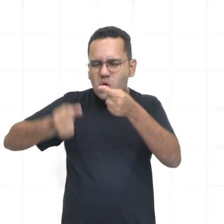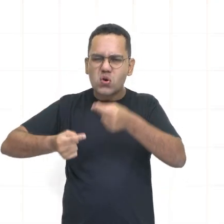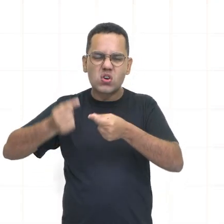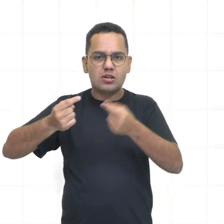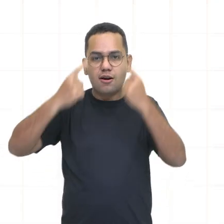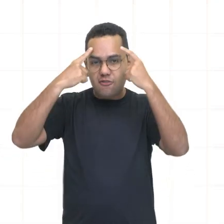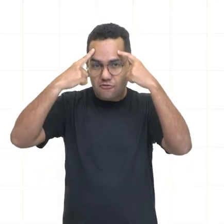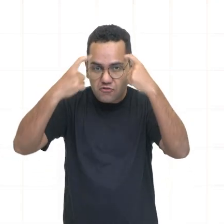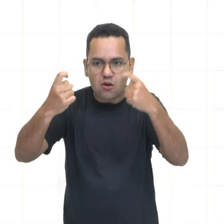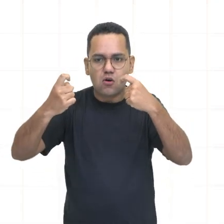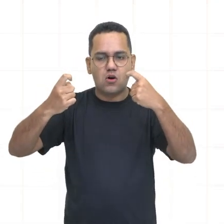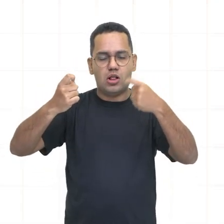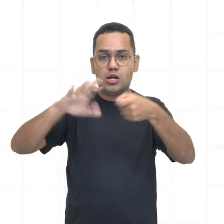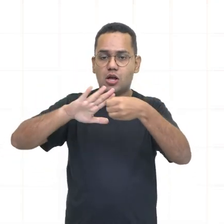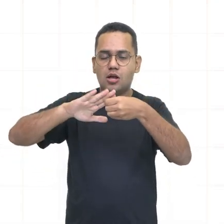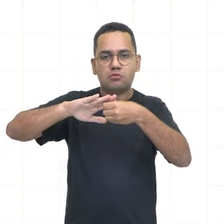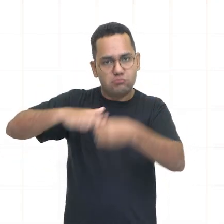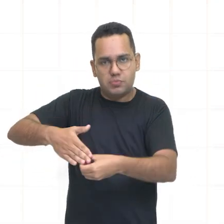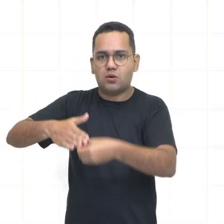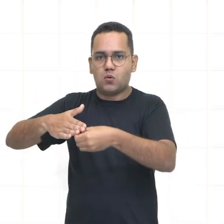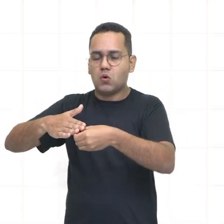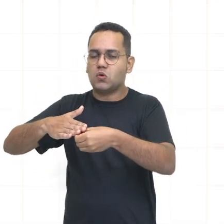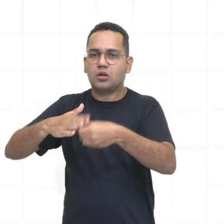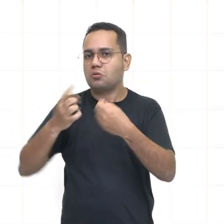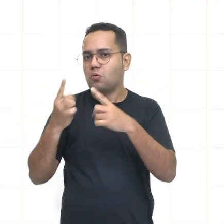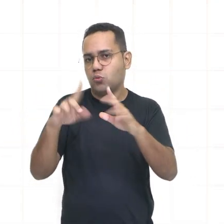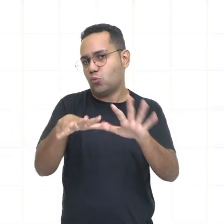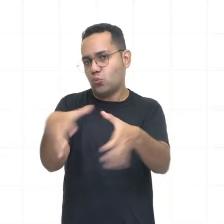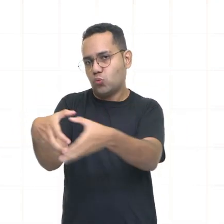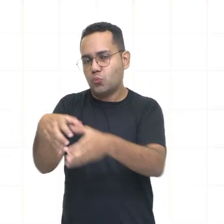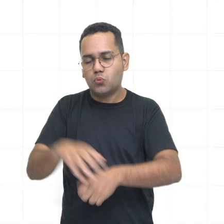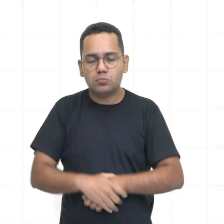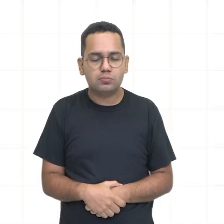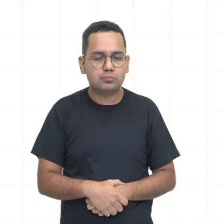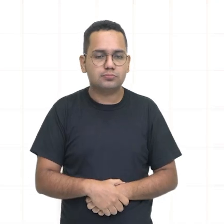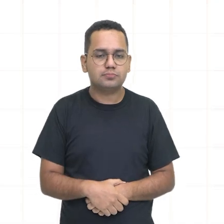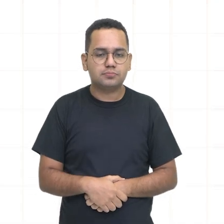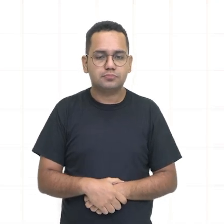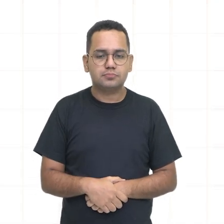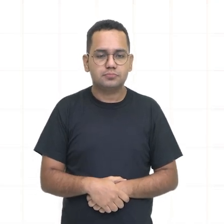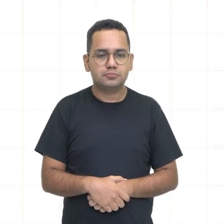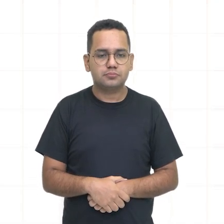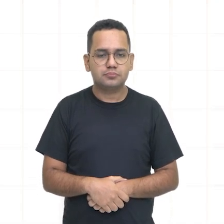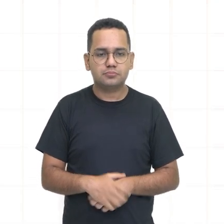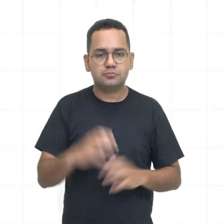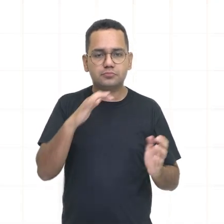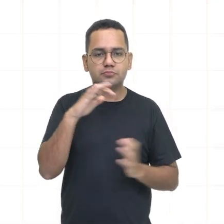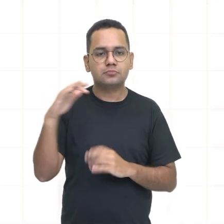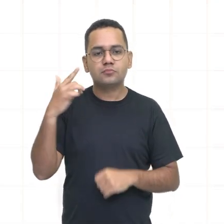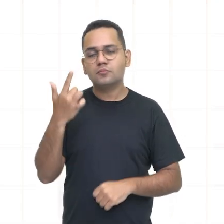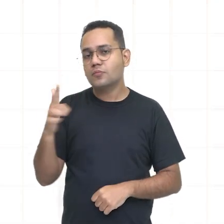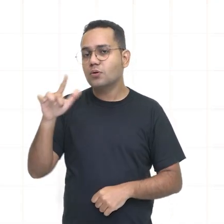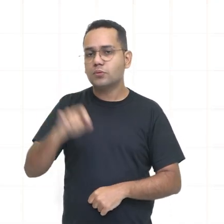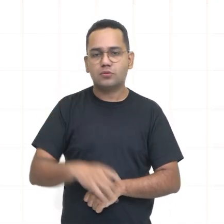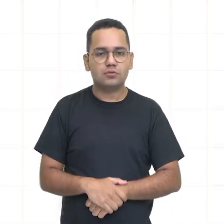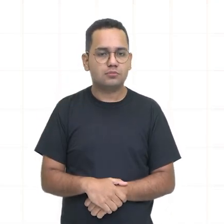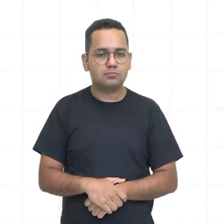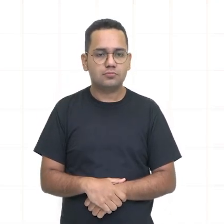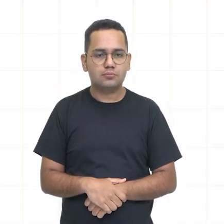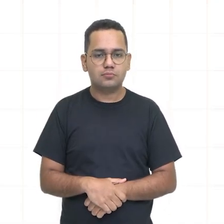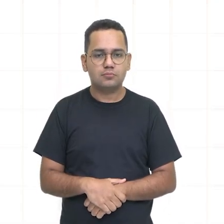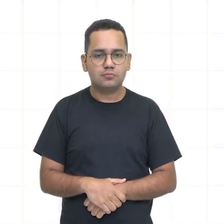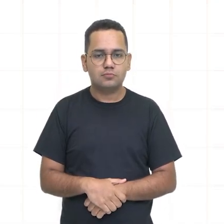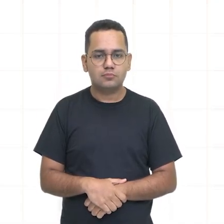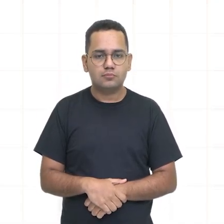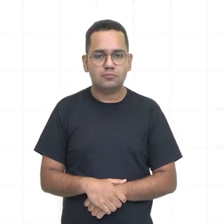como consequências desses regimes totalitários. E ainda observaremos a violação dos direitos humanos, em